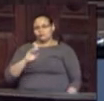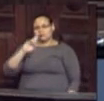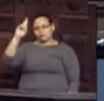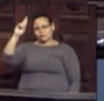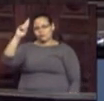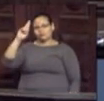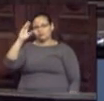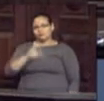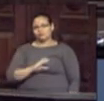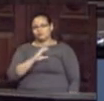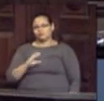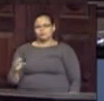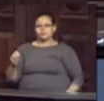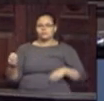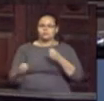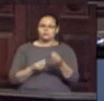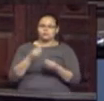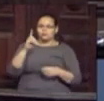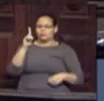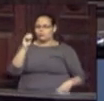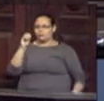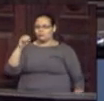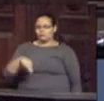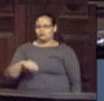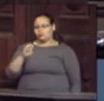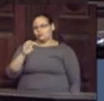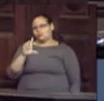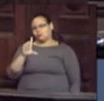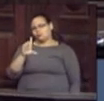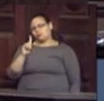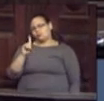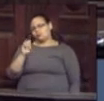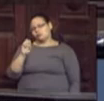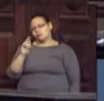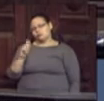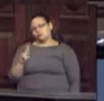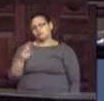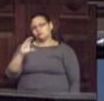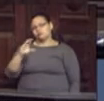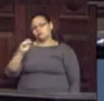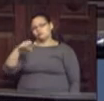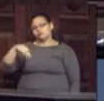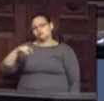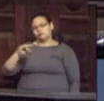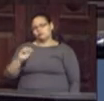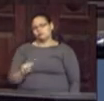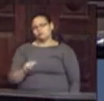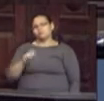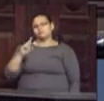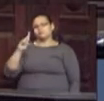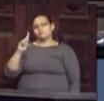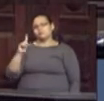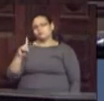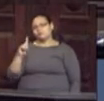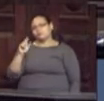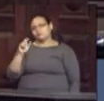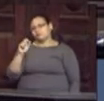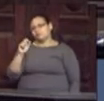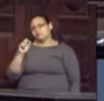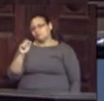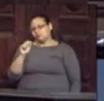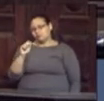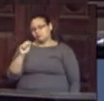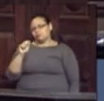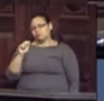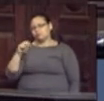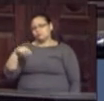lideranças católicas como Dom Helder Câmara, como Dom Mauro Morelli, aqui em Caxias, Dom Adriano Hipólito, em Nova Iguaçu. Portanto,